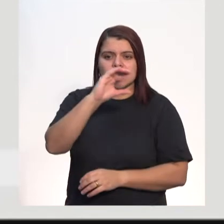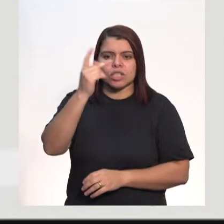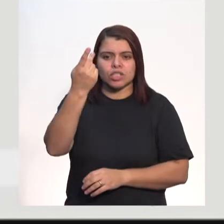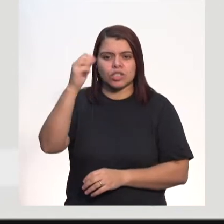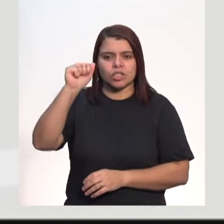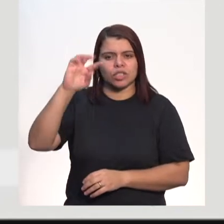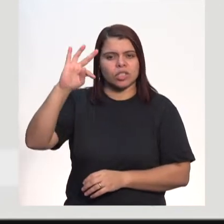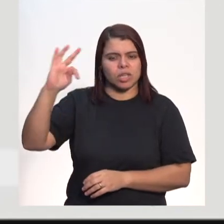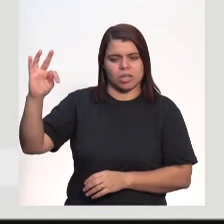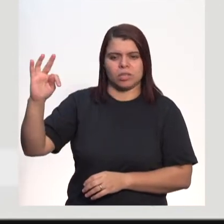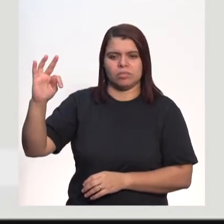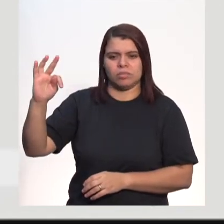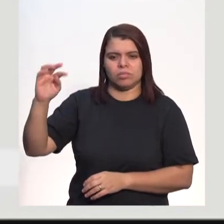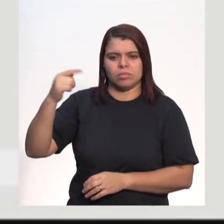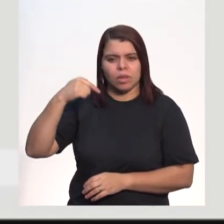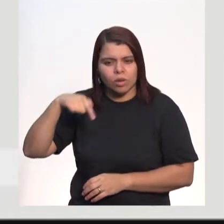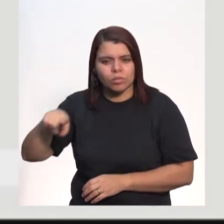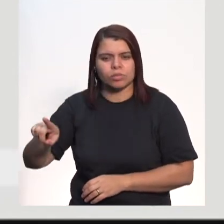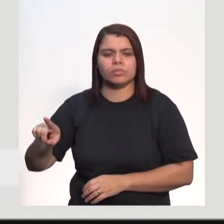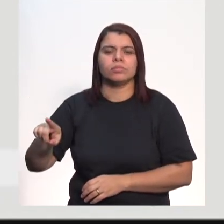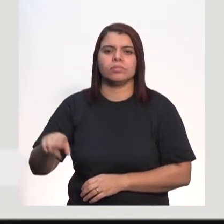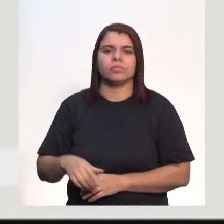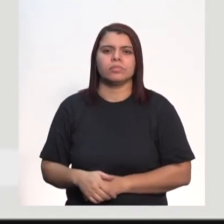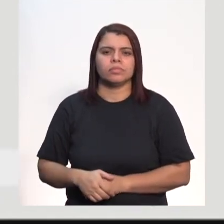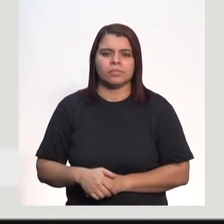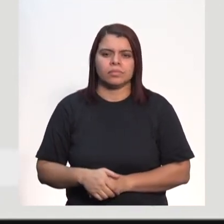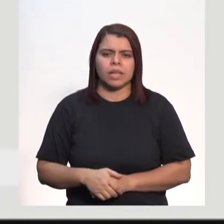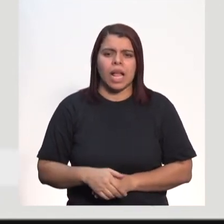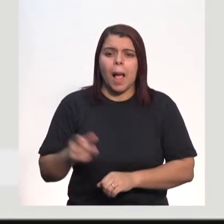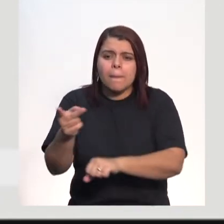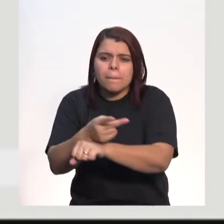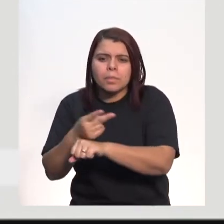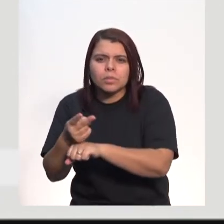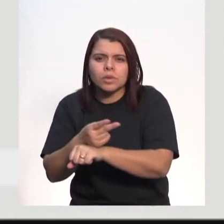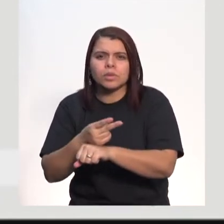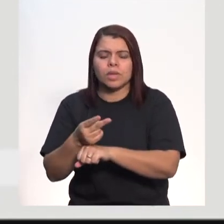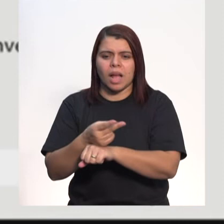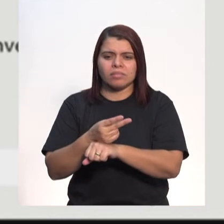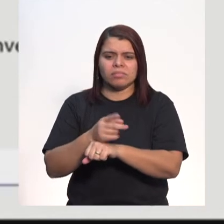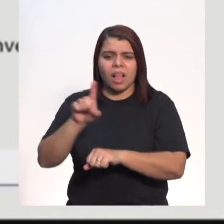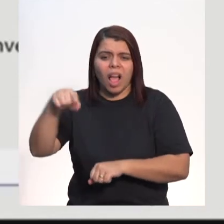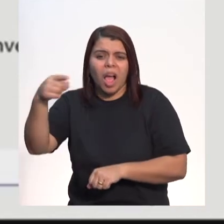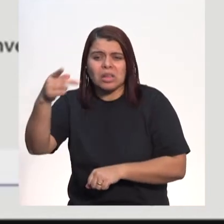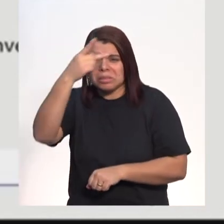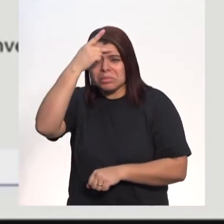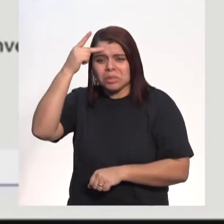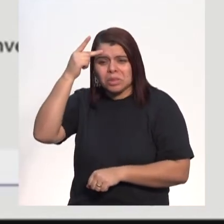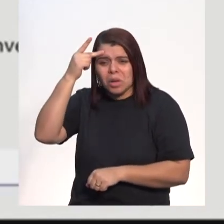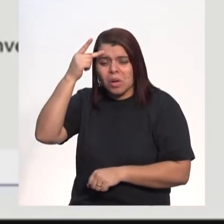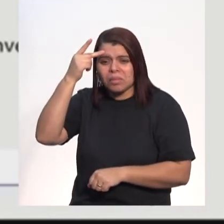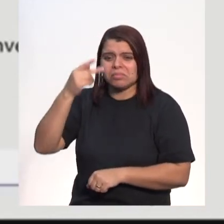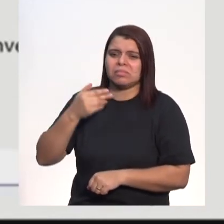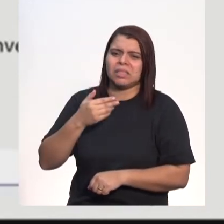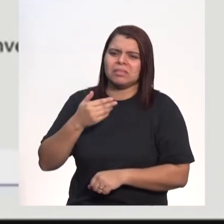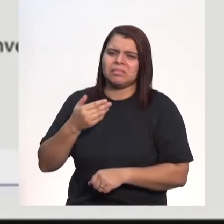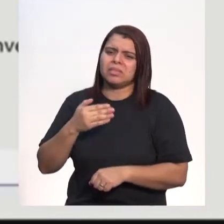colocar aqui onde está comando, procurar qual a pessoa que você quer conversar